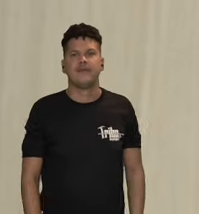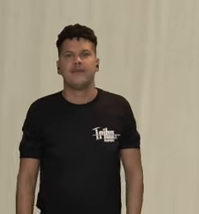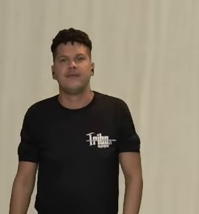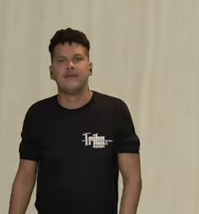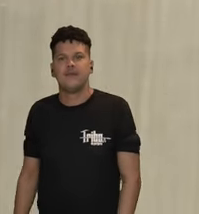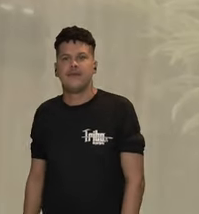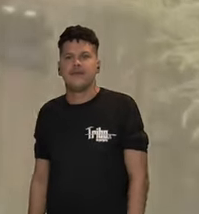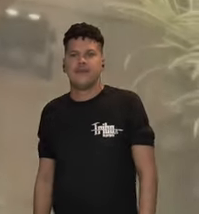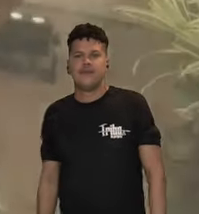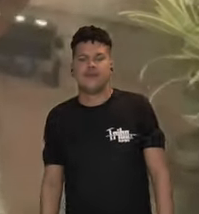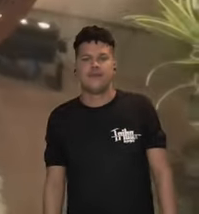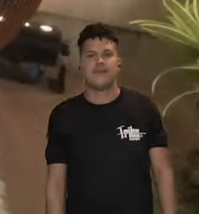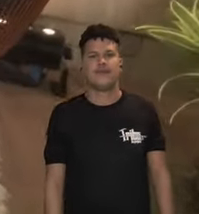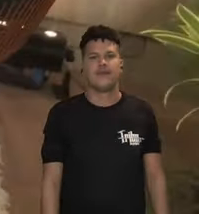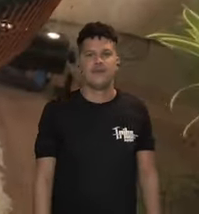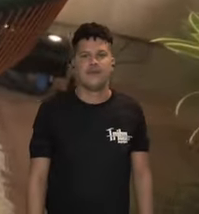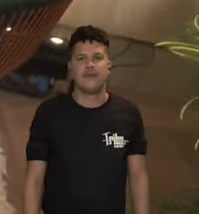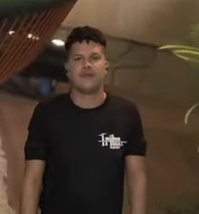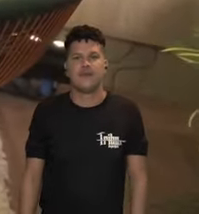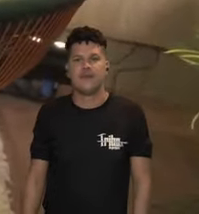mais.